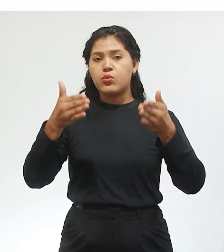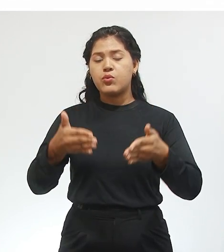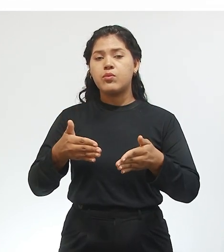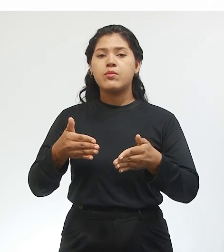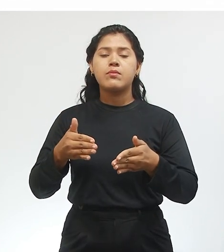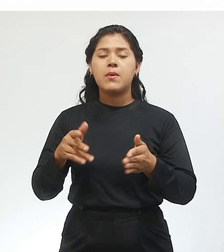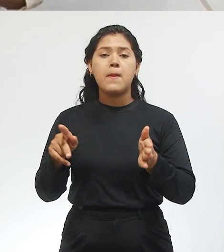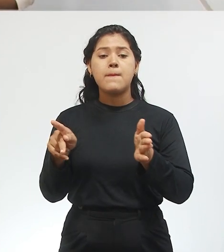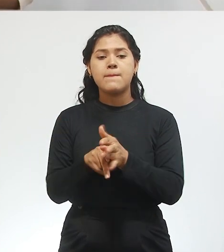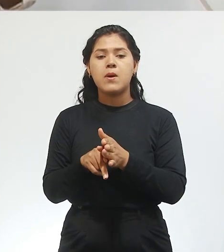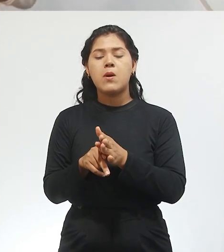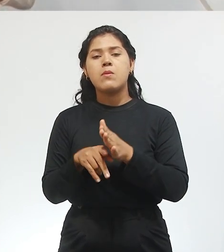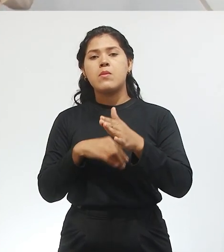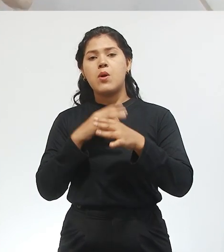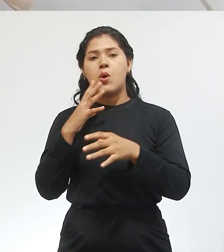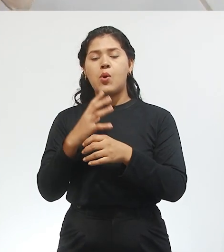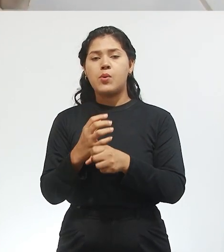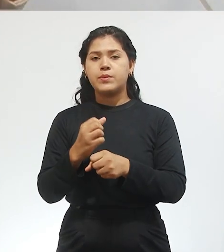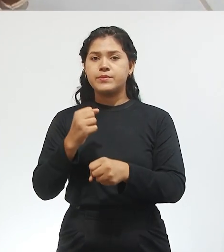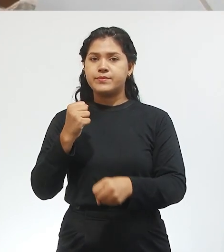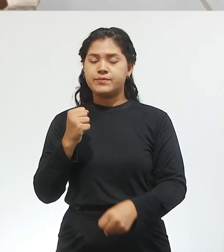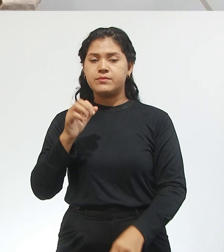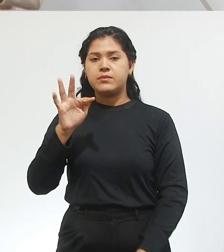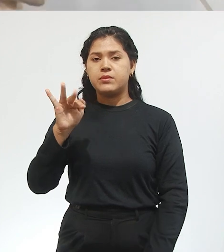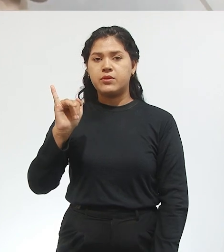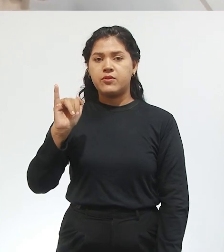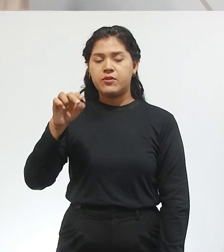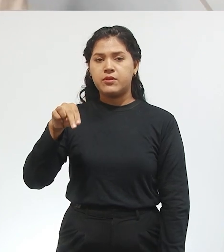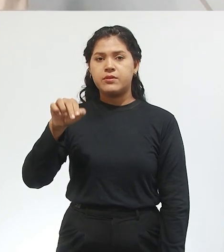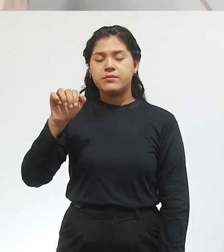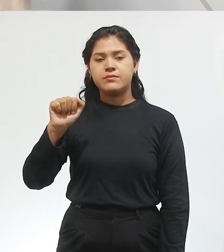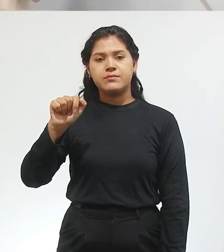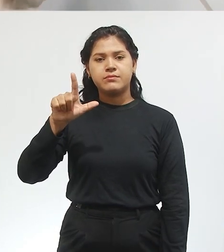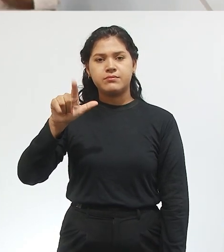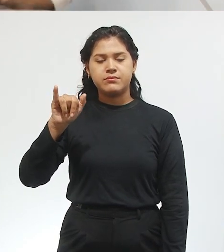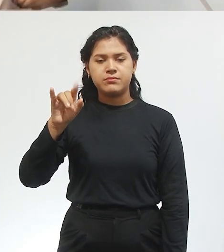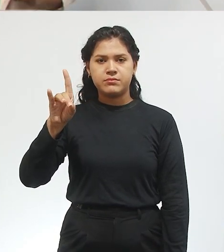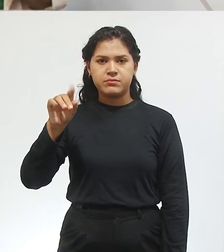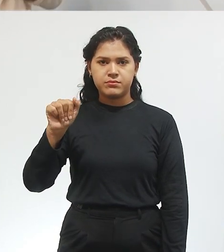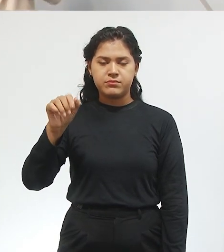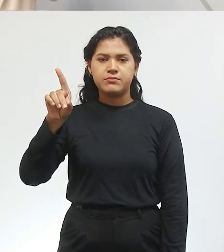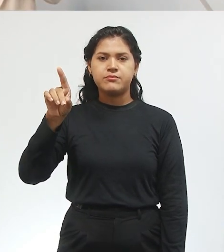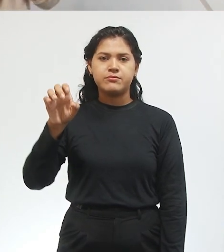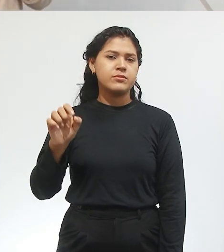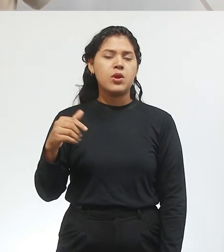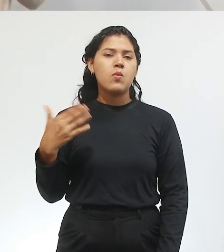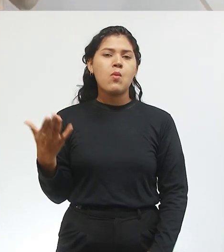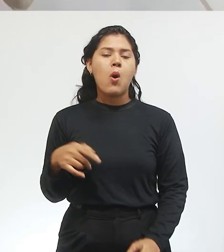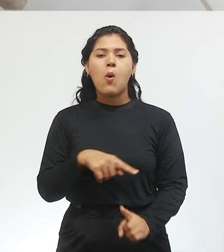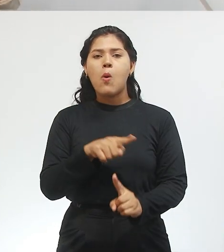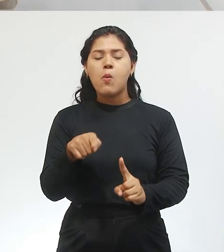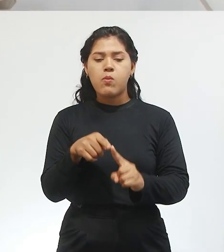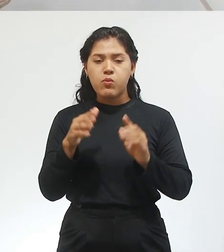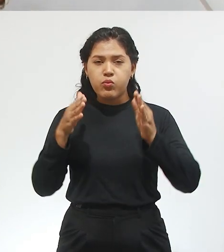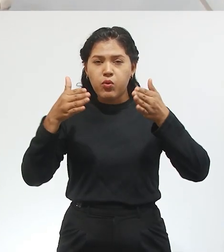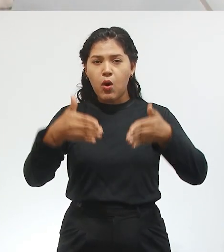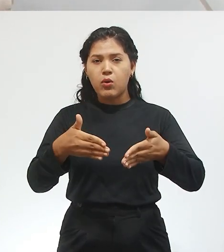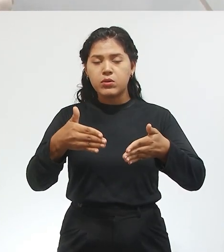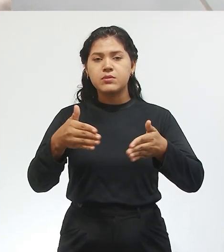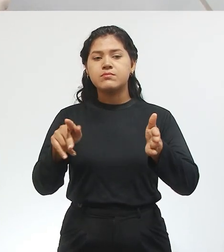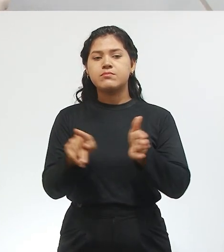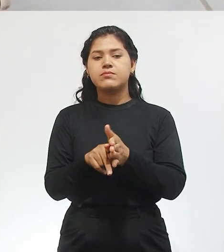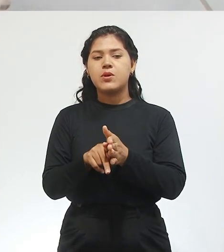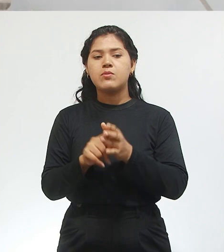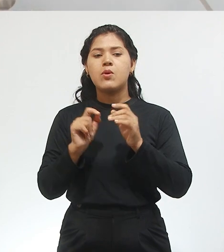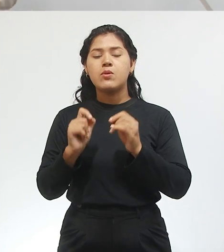finalidade. Isso? Vamos falar sobre a finalidade da contabilidade, gente. A principal finalidade da contabilidade é o